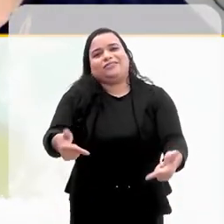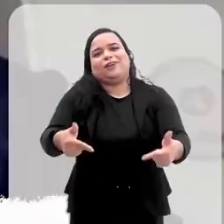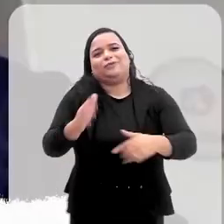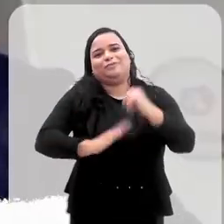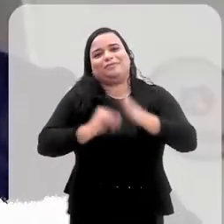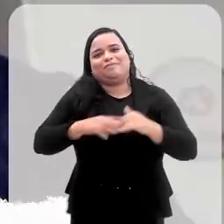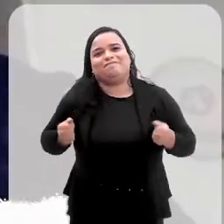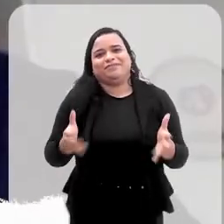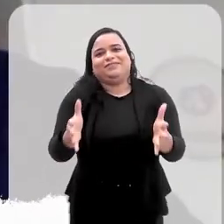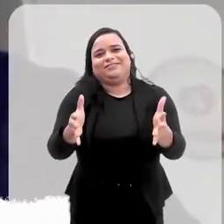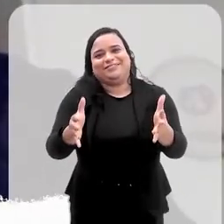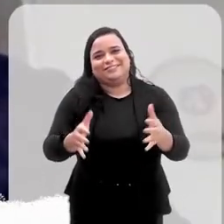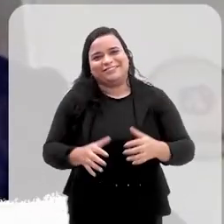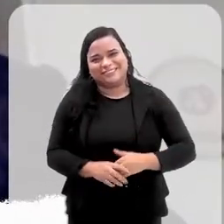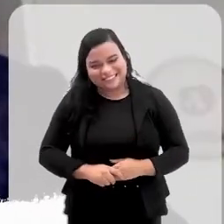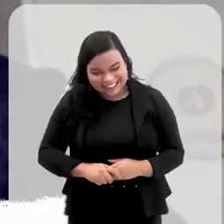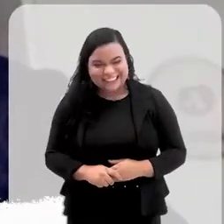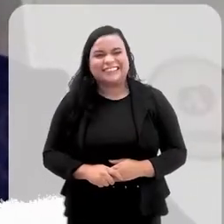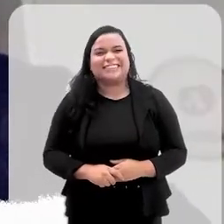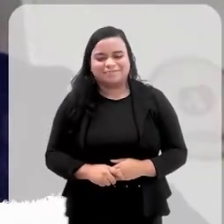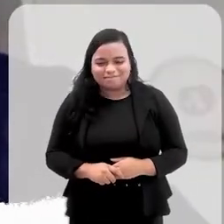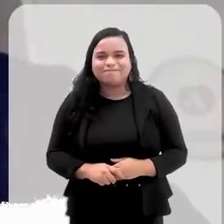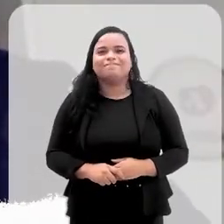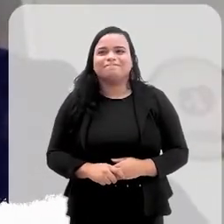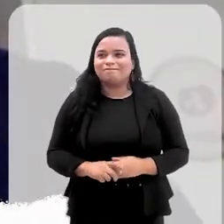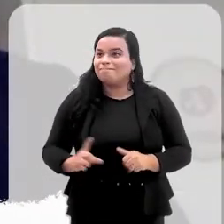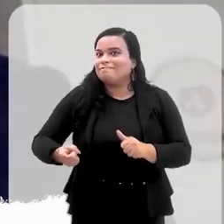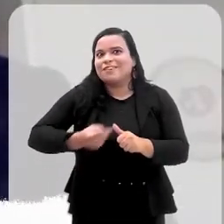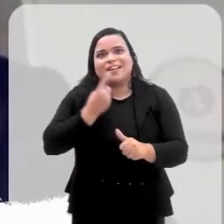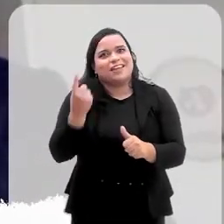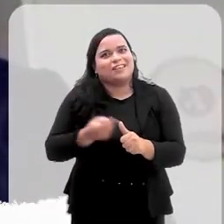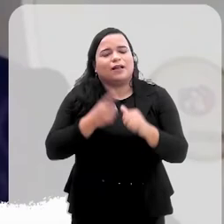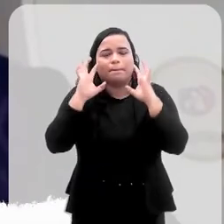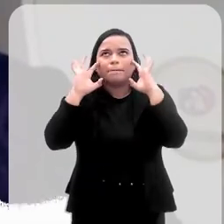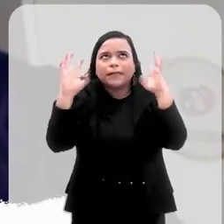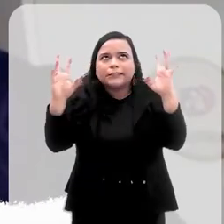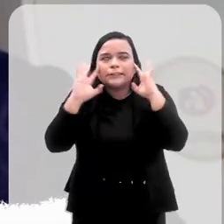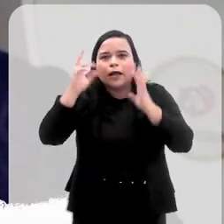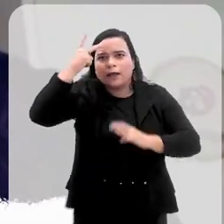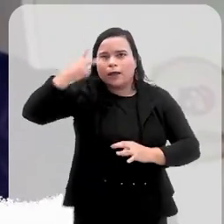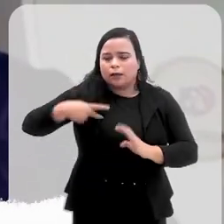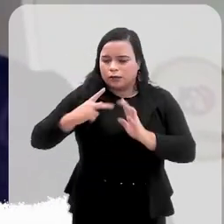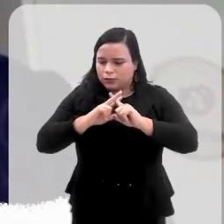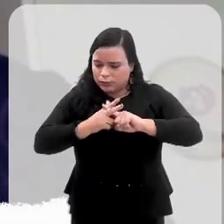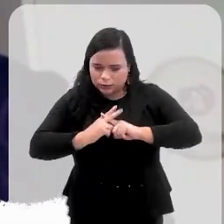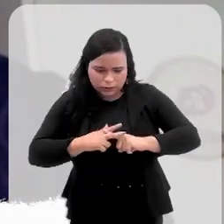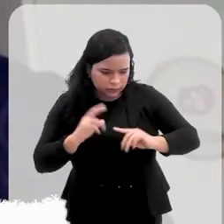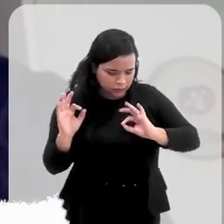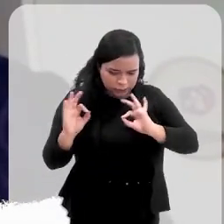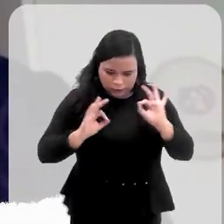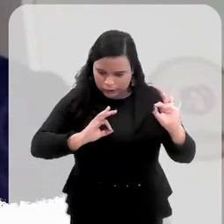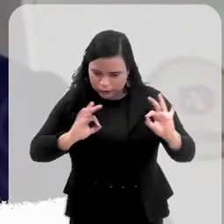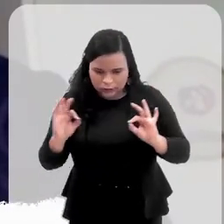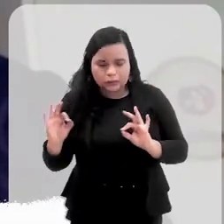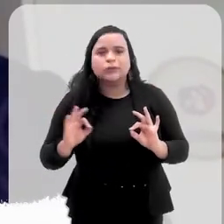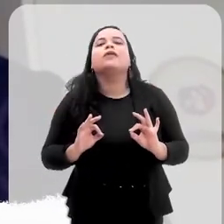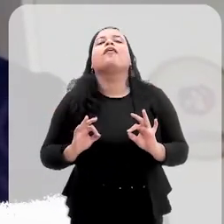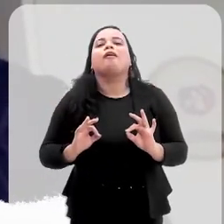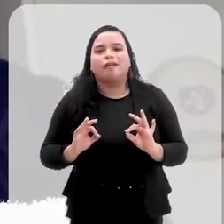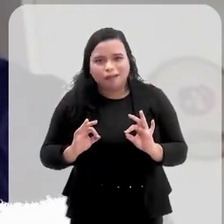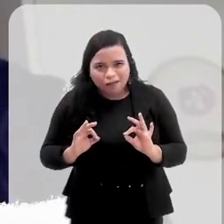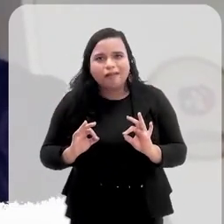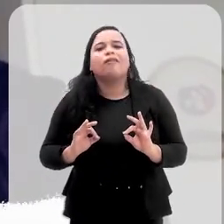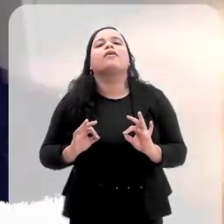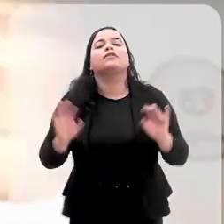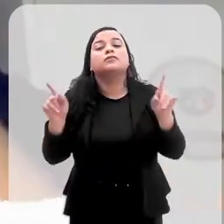autorregular. autorregular e vamos discutir. Lá no Ansúlio, a gente falava assim, né? A